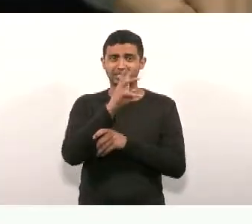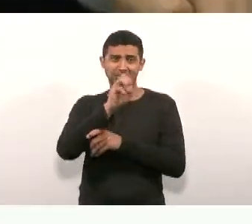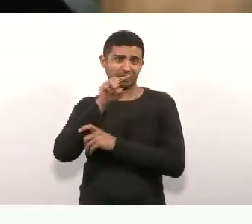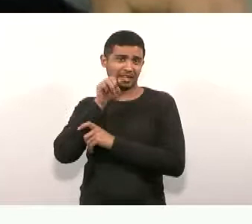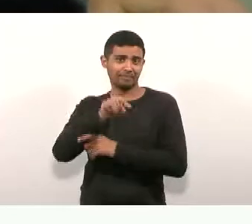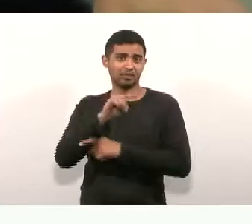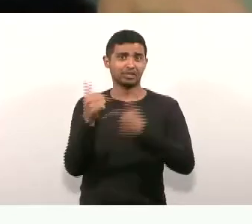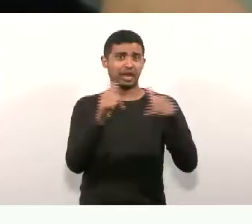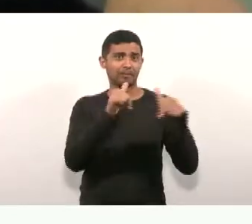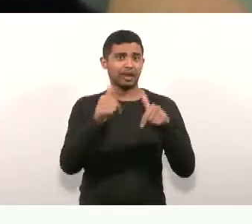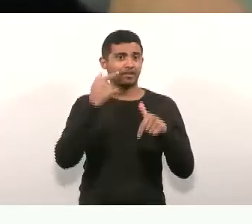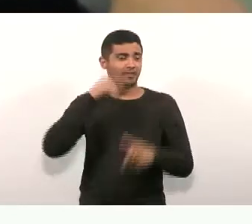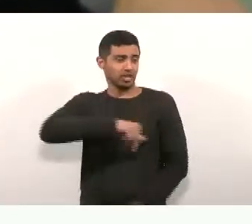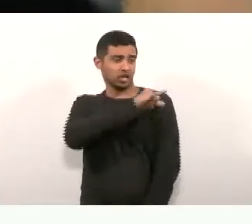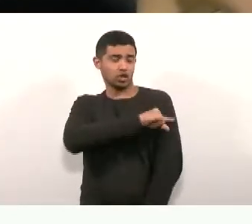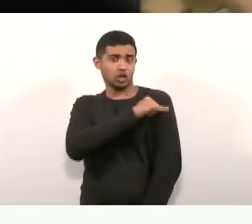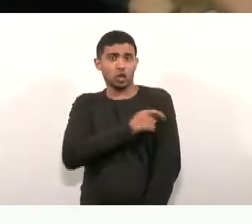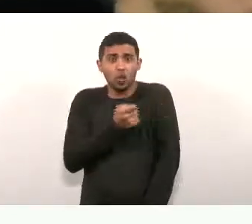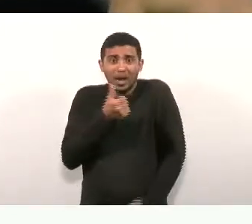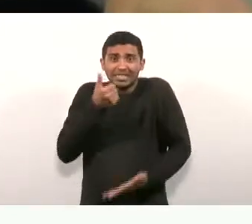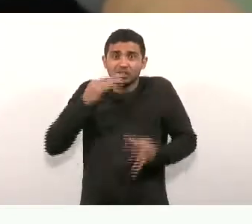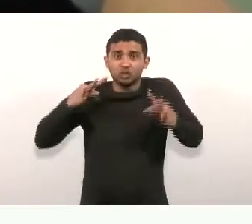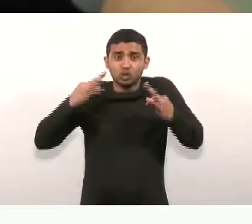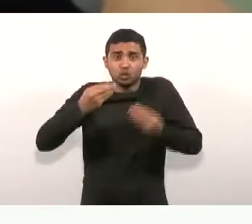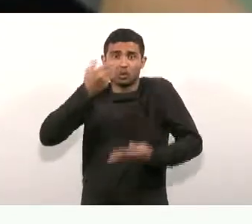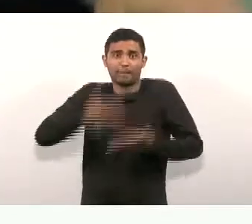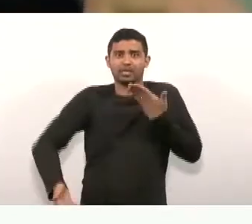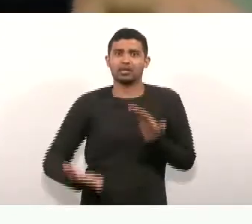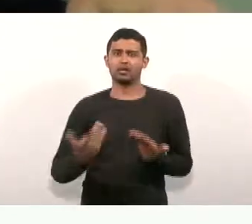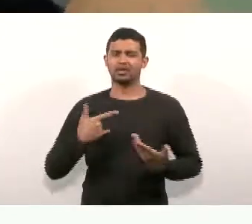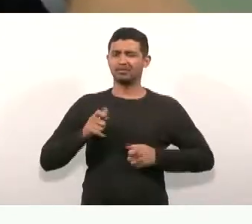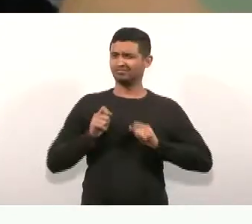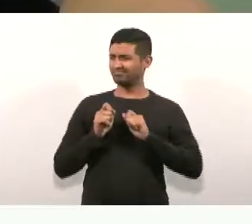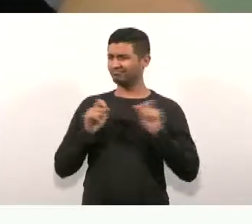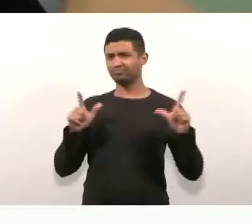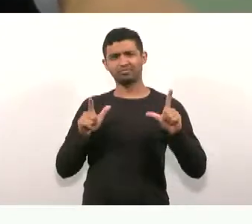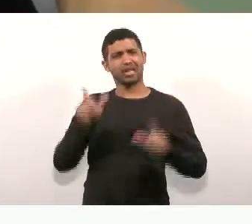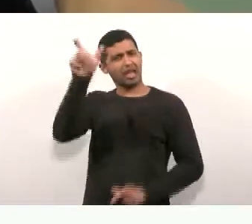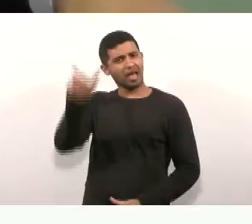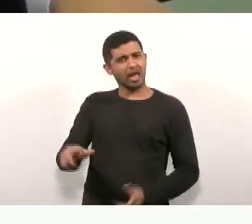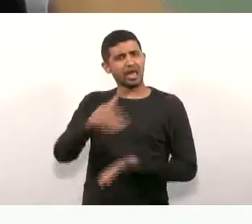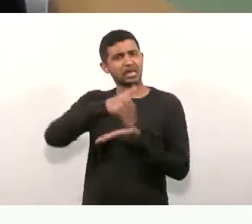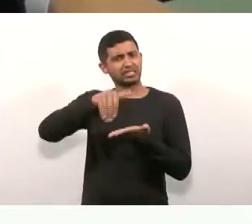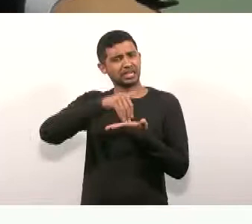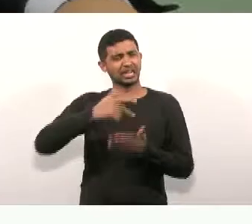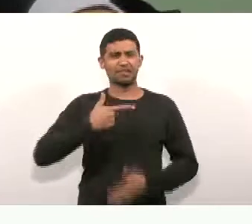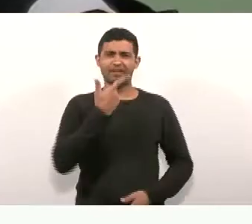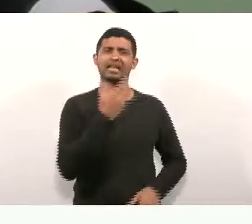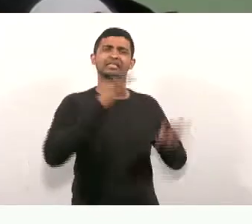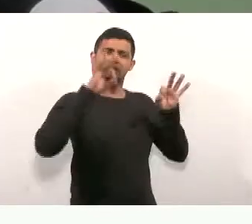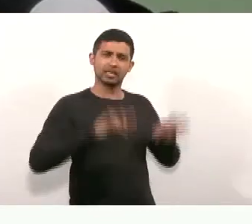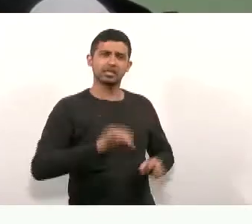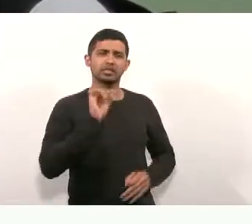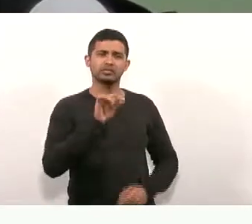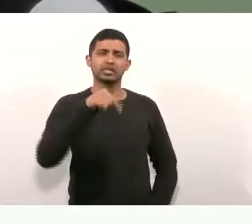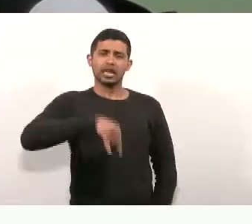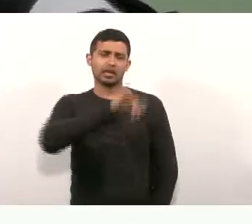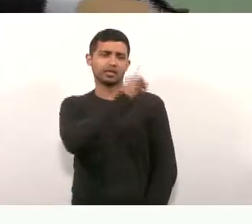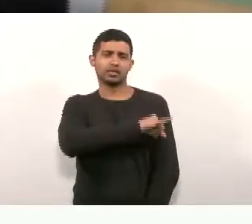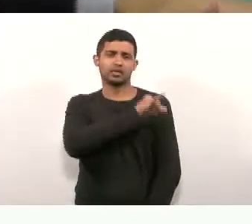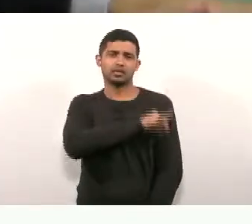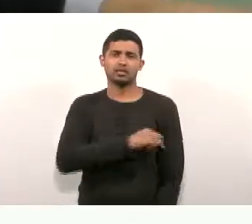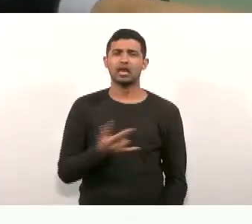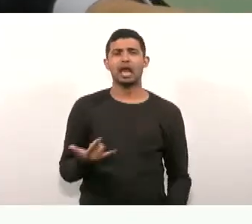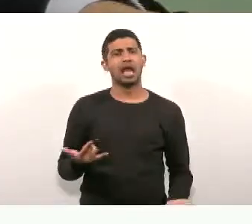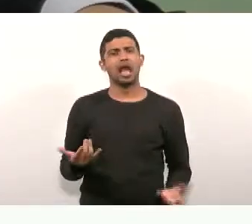E o Rio de Janeiro perdeu quase todos. Causou estupefação o secretário afirmar que o Rio de Janeiro não